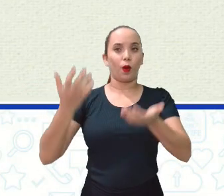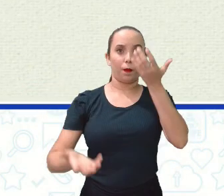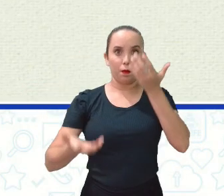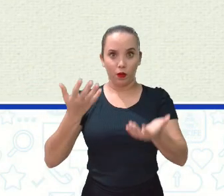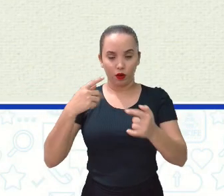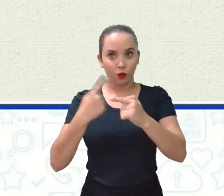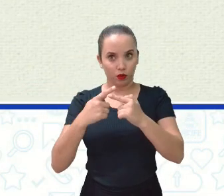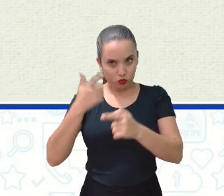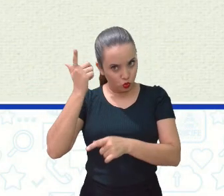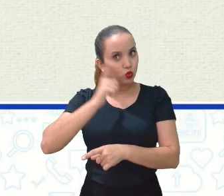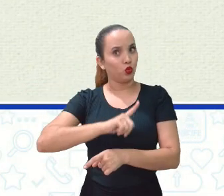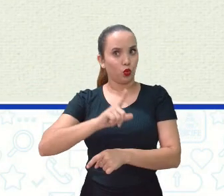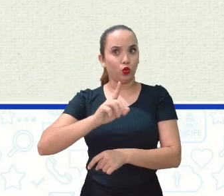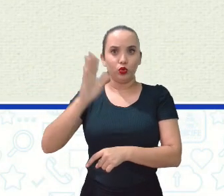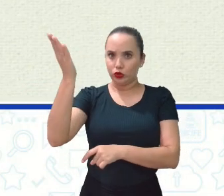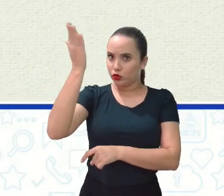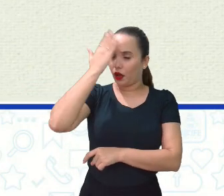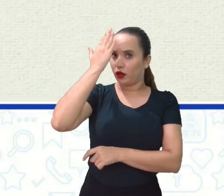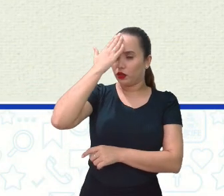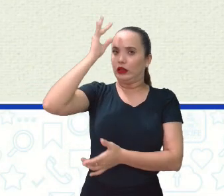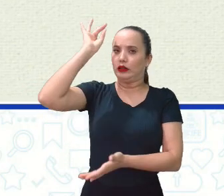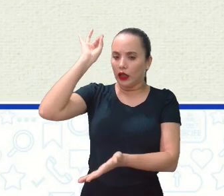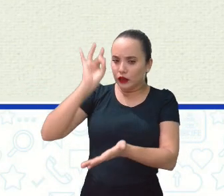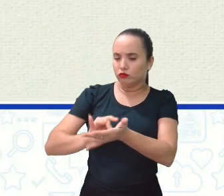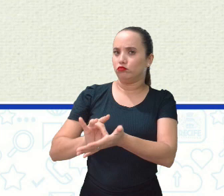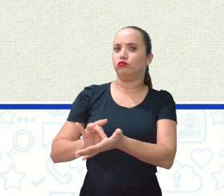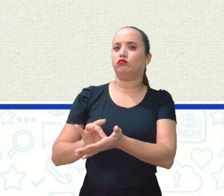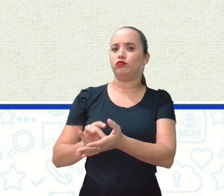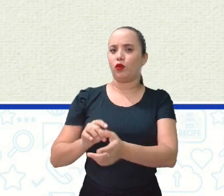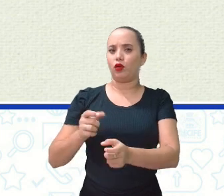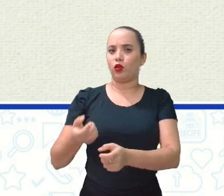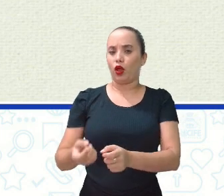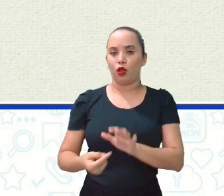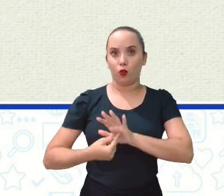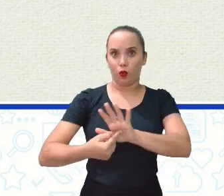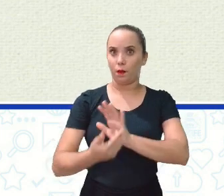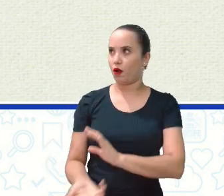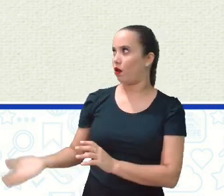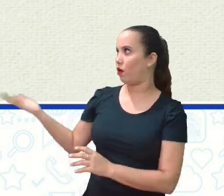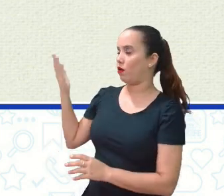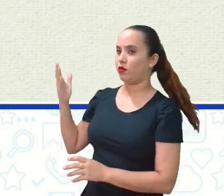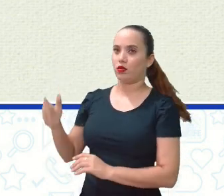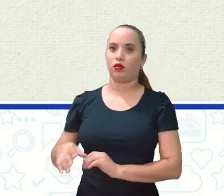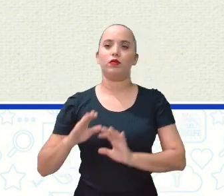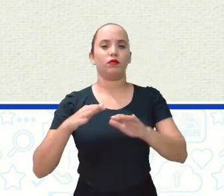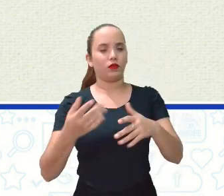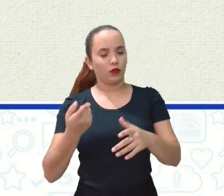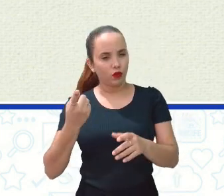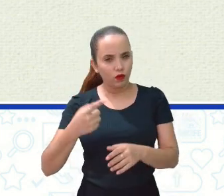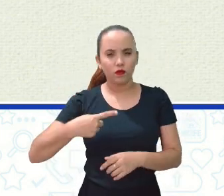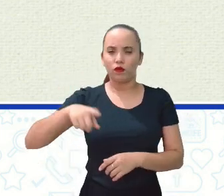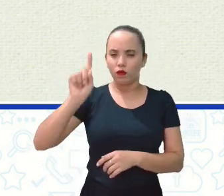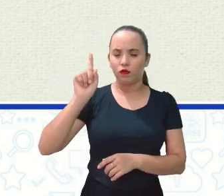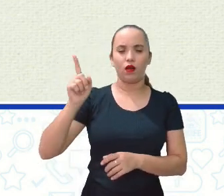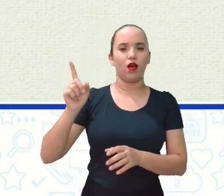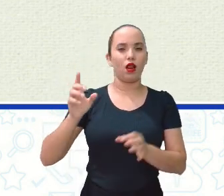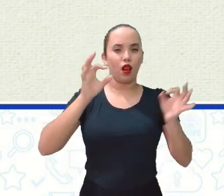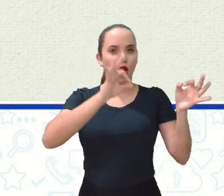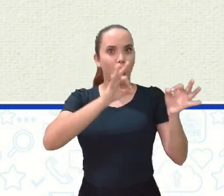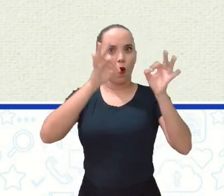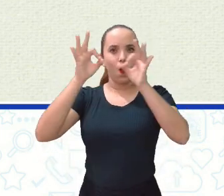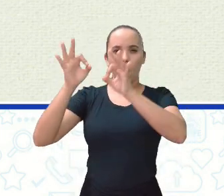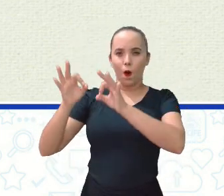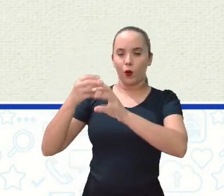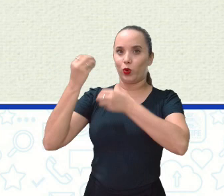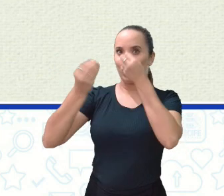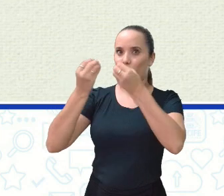isso daí. Então, aí está aparecendo imagens do que a gente fez na aula anterior. Vai lá na nossa playlist, dá uma olhada como foi que eu